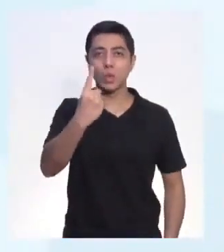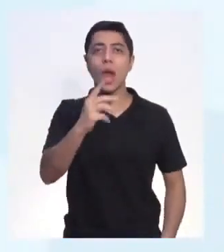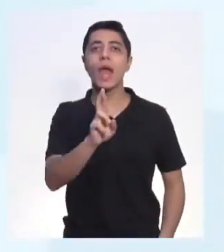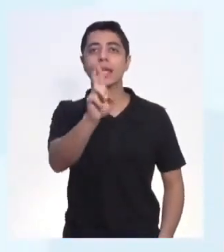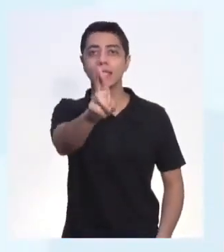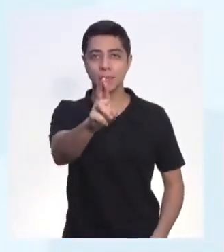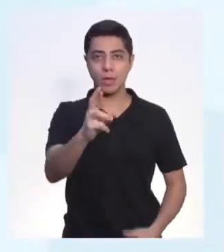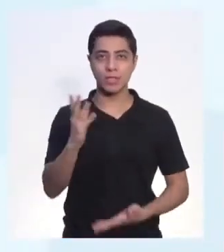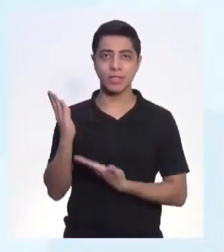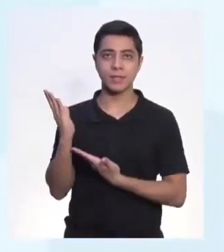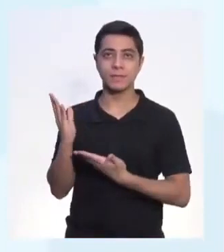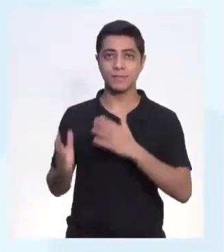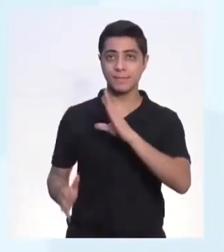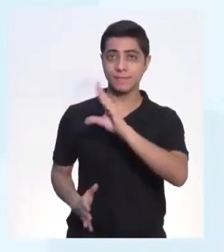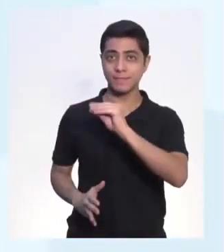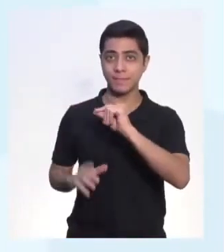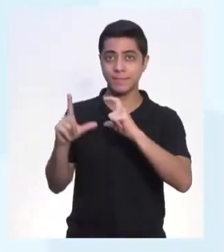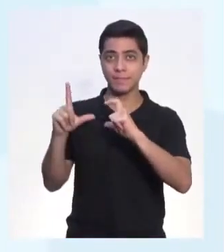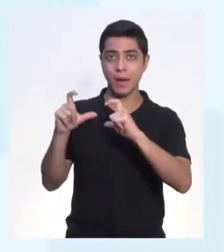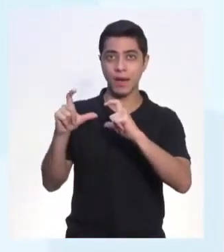print, ok?